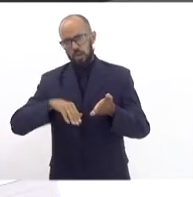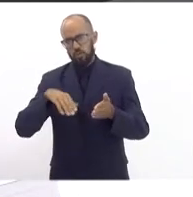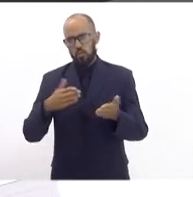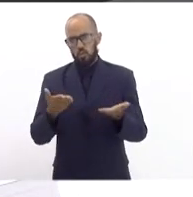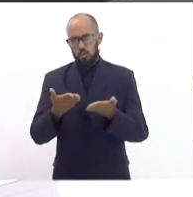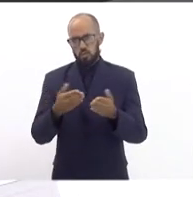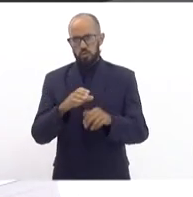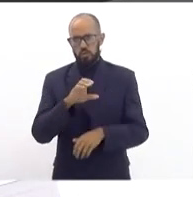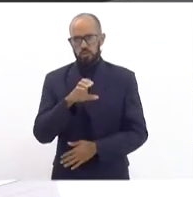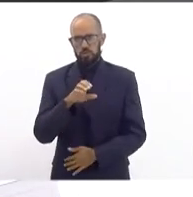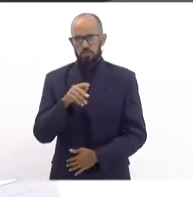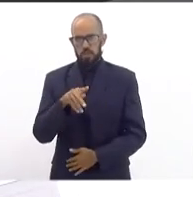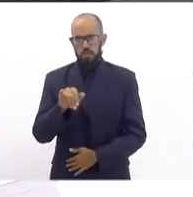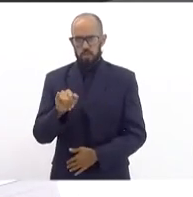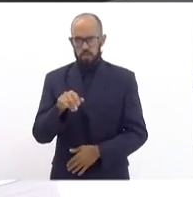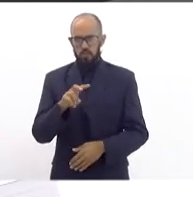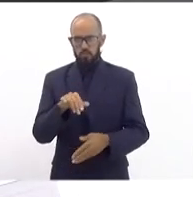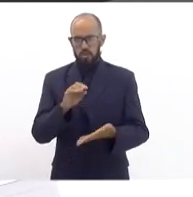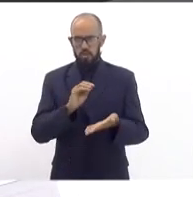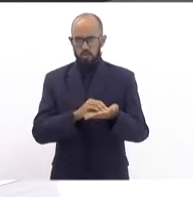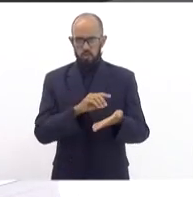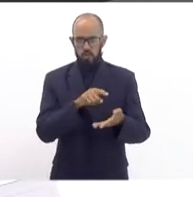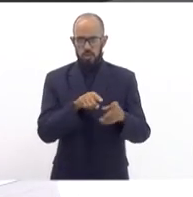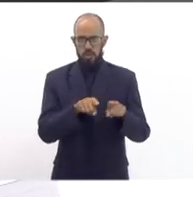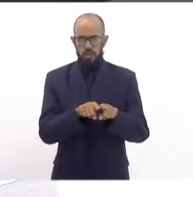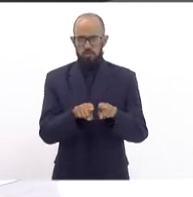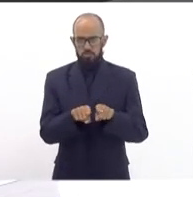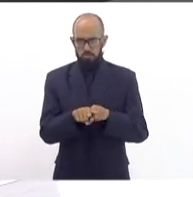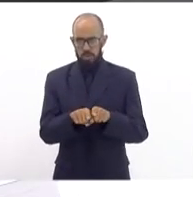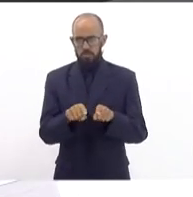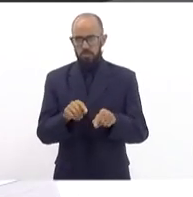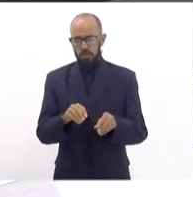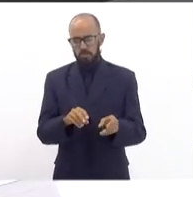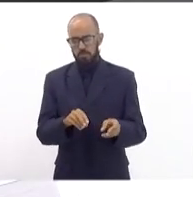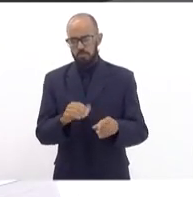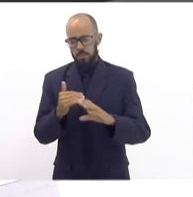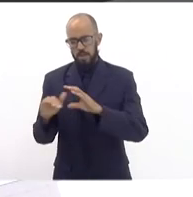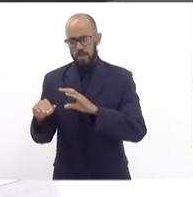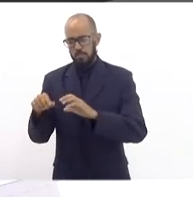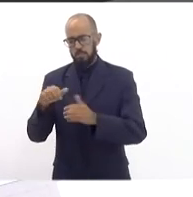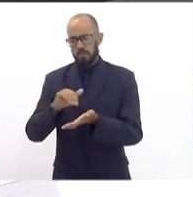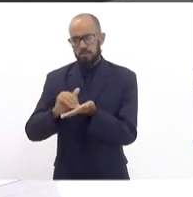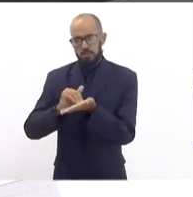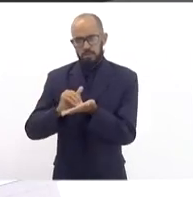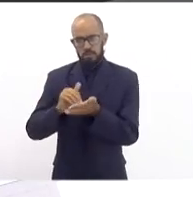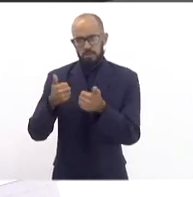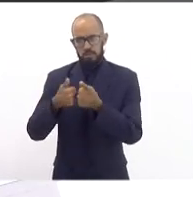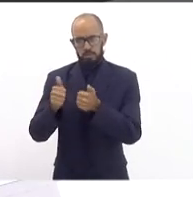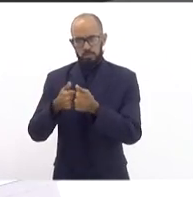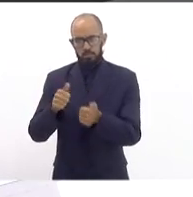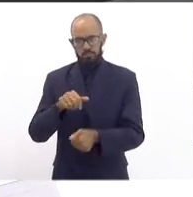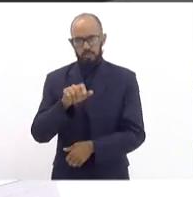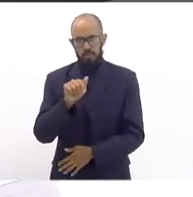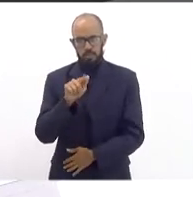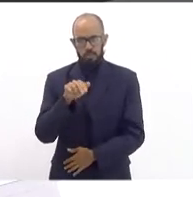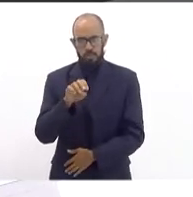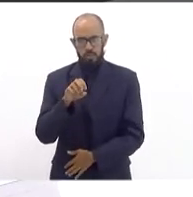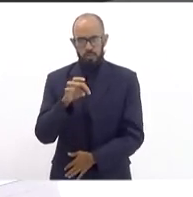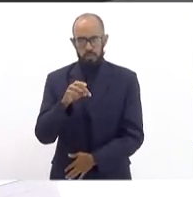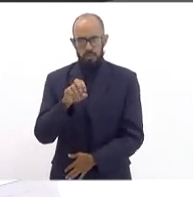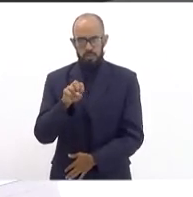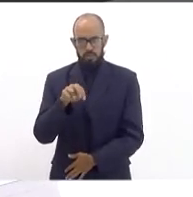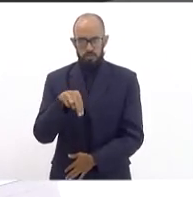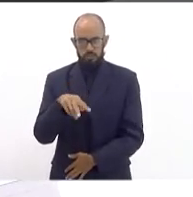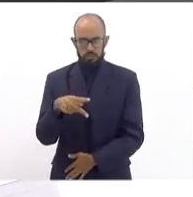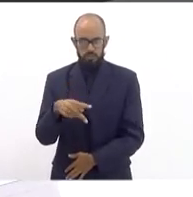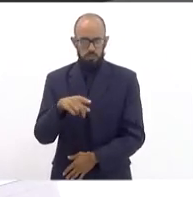pela CPI para que possa ser encaminhada à Secretaria de Transporte, como também a Getransp, que essa preocupação de Vossa Excelência já tinha